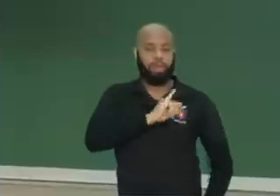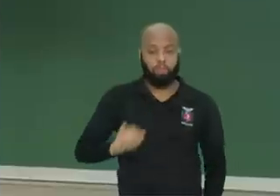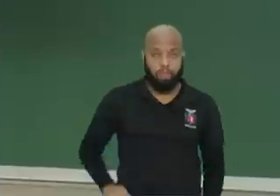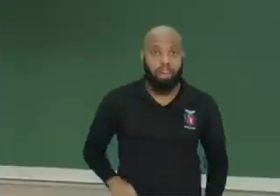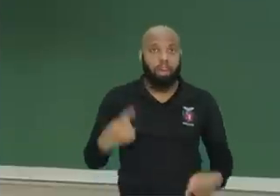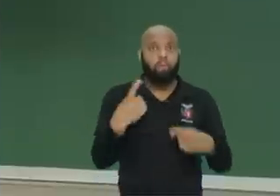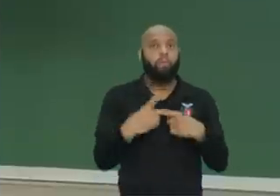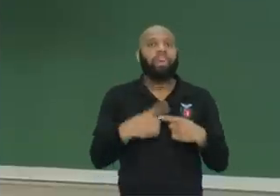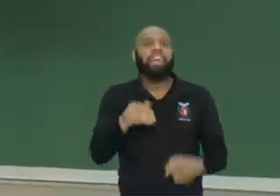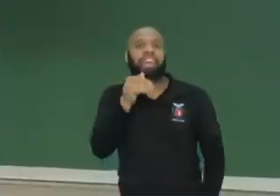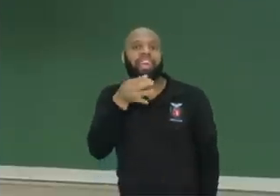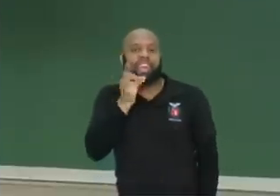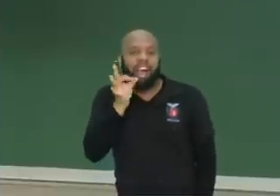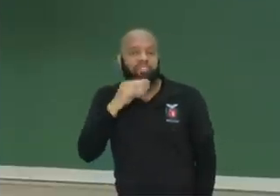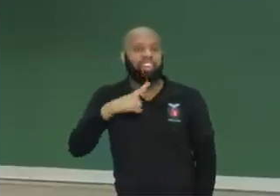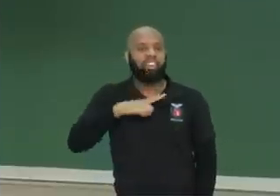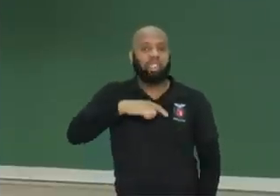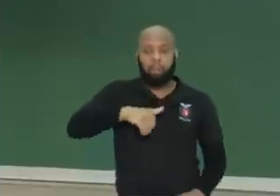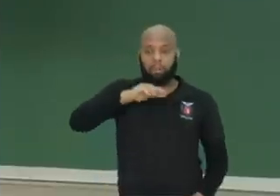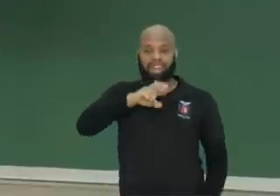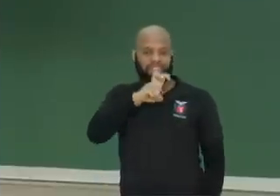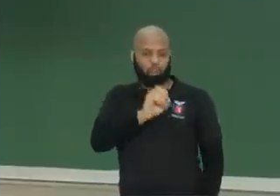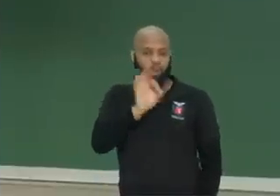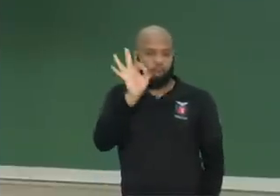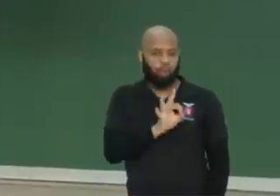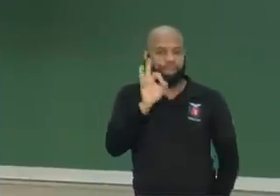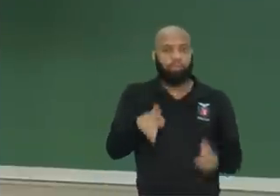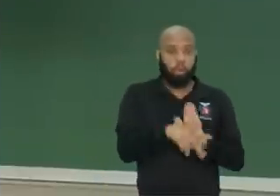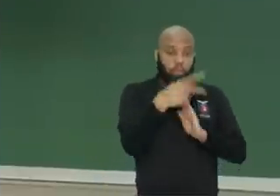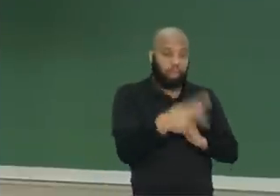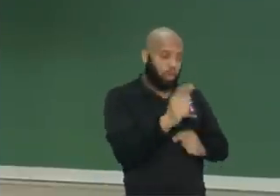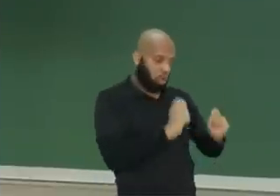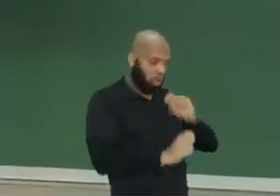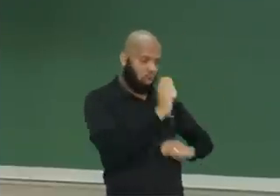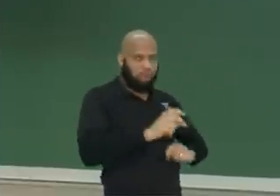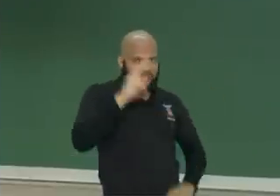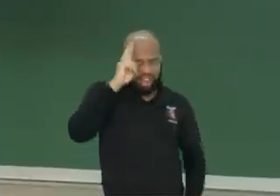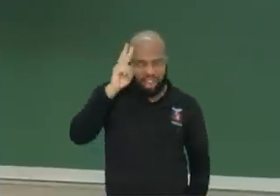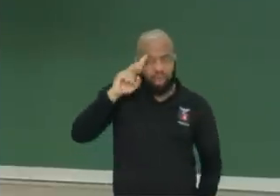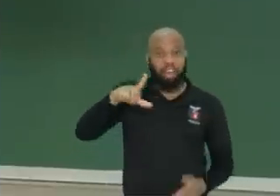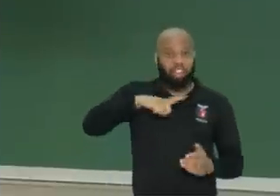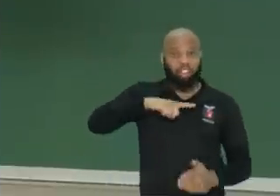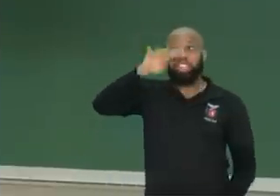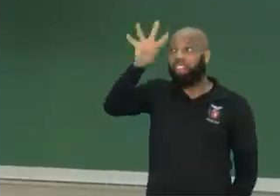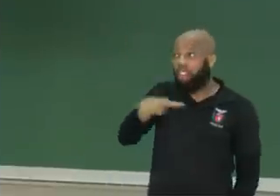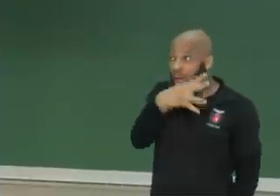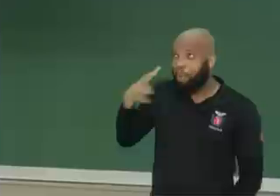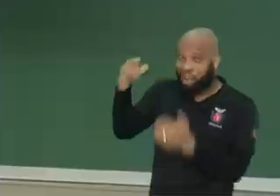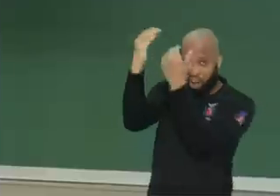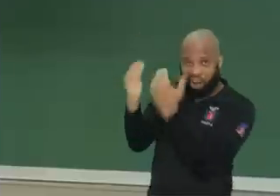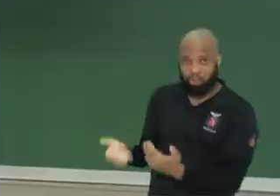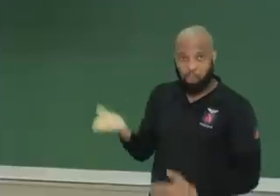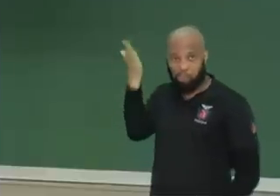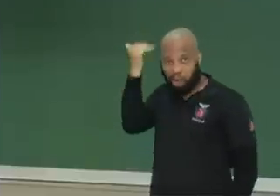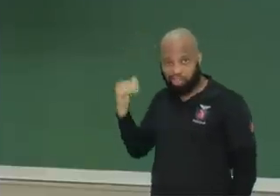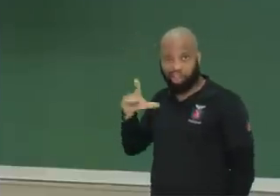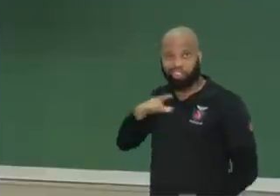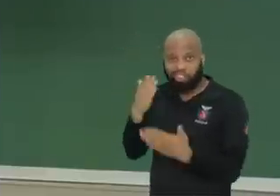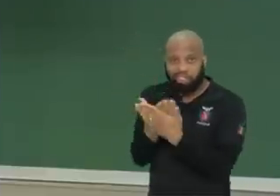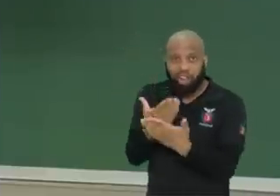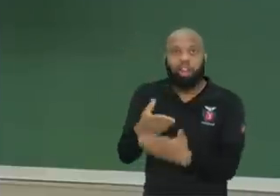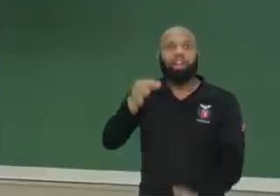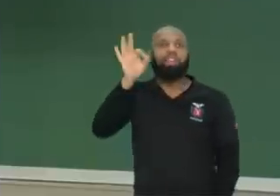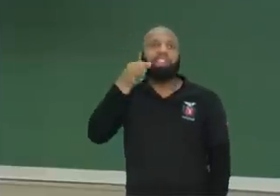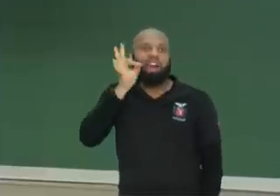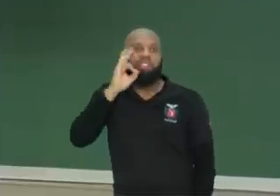compunha mais de 50% da nossa balança comercial. Lembram da nossa tabela que nós analisamos em aulas passadas? O